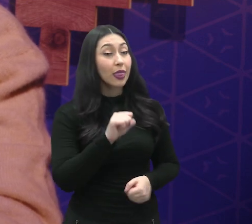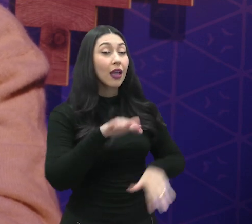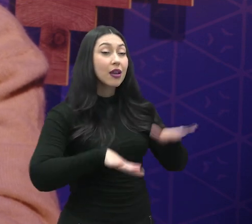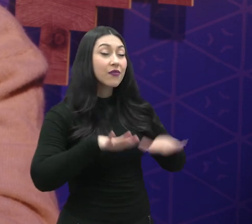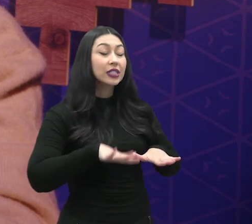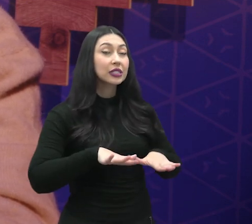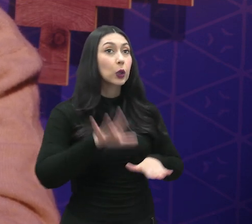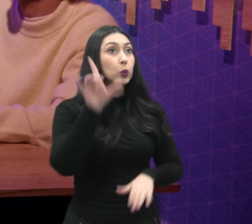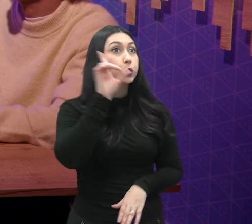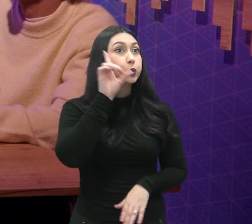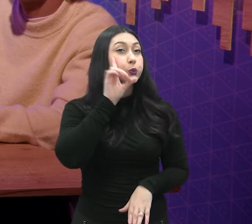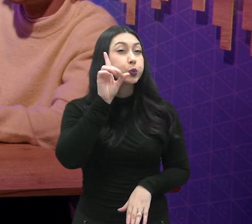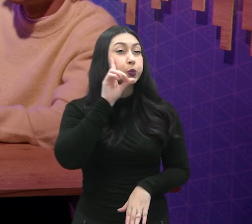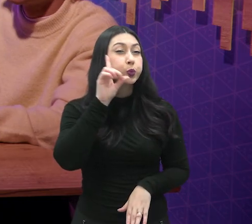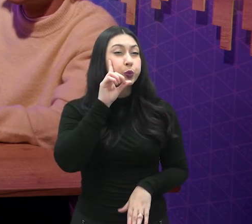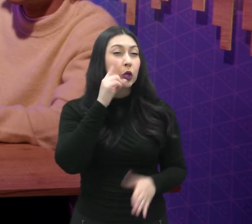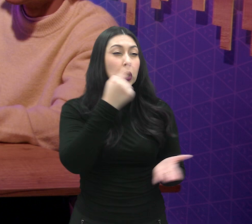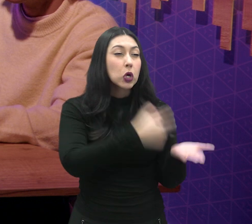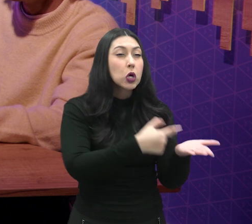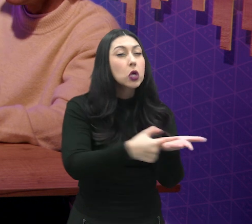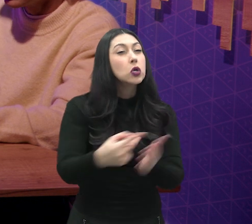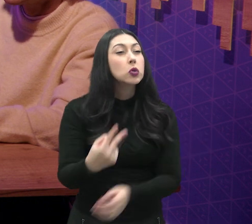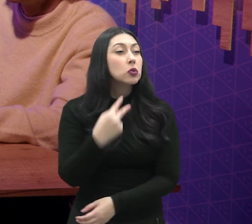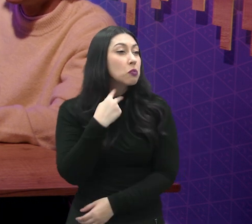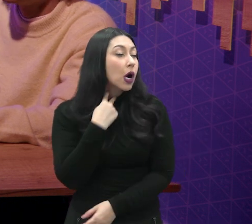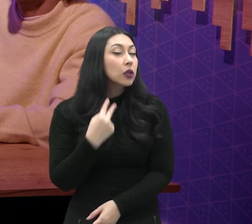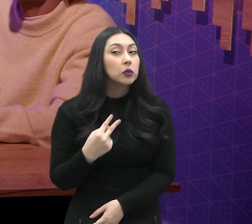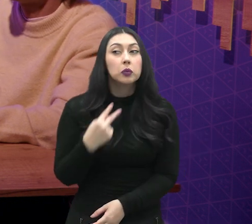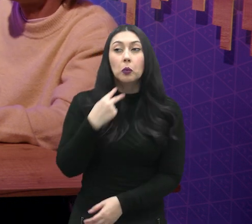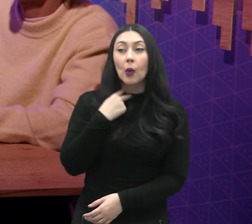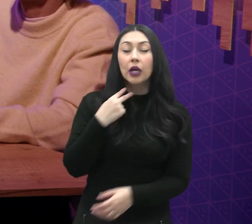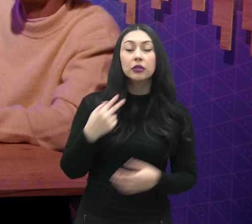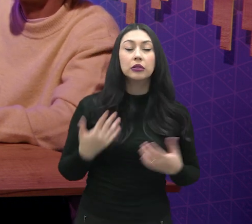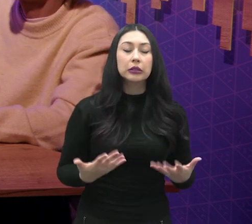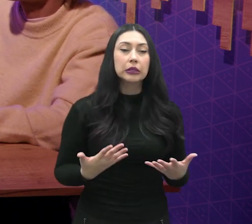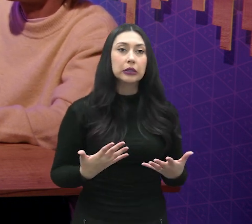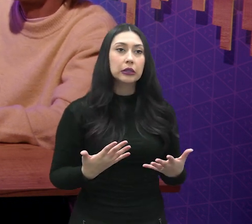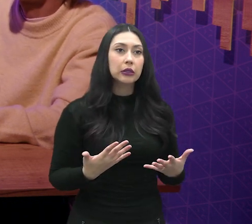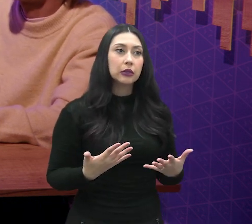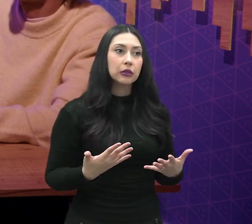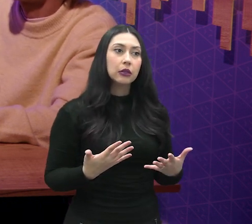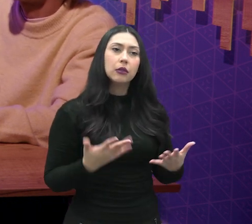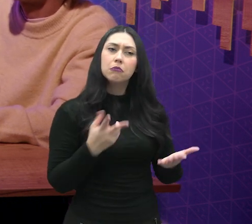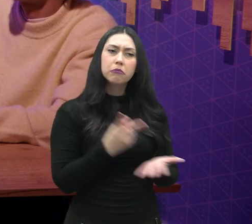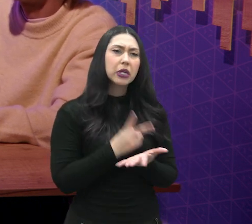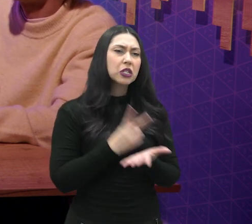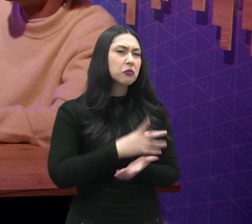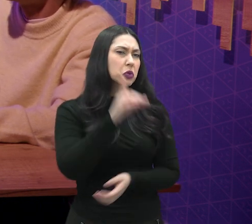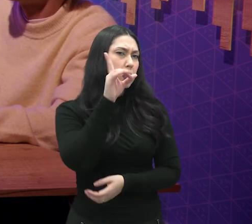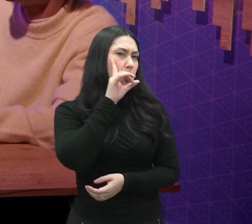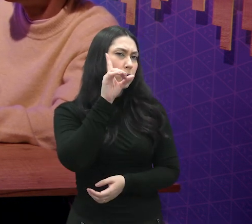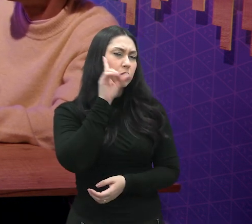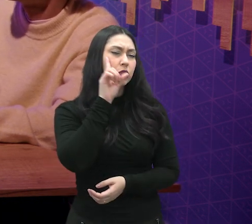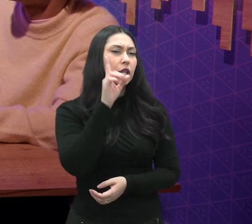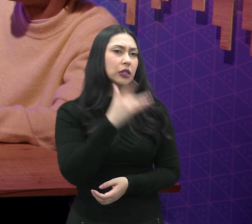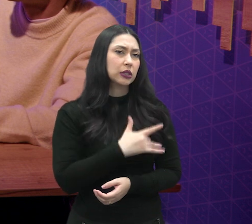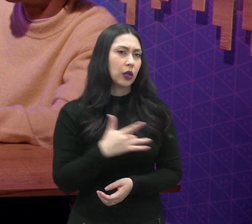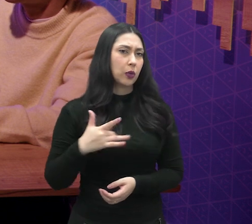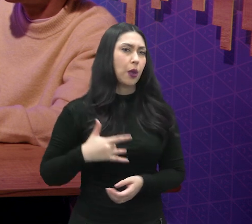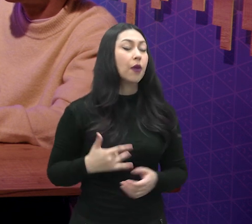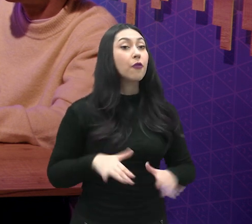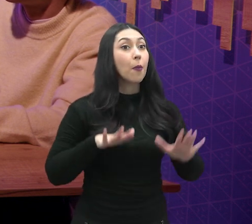início do programa, Perfeito. né? E às vezes a gente tem uma rotina muito cheia, né? Cheia de tarefas, e até mesmo quando a gente tem uma rotina saudável,